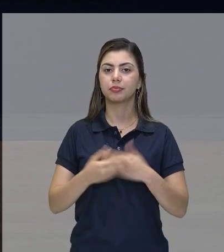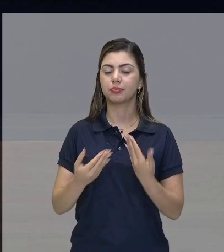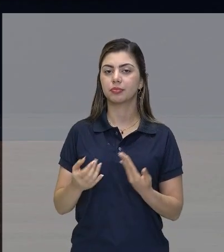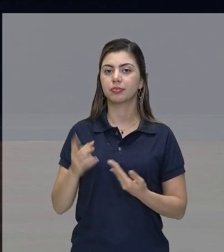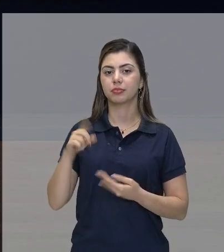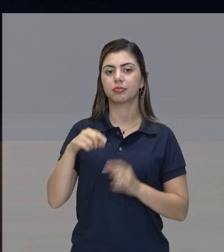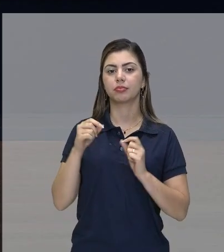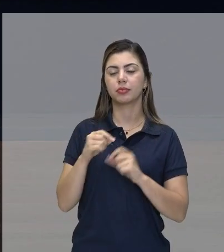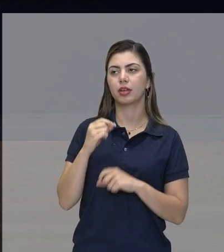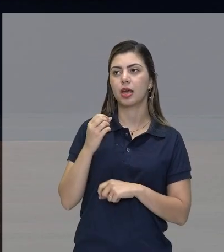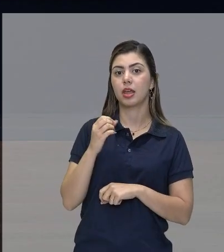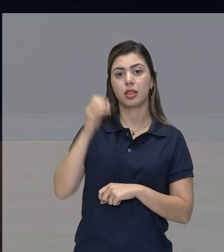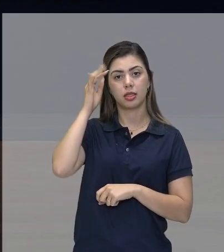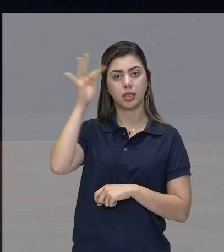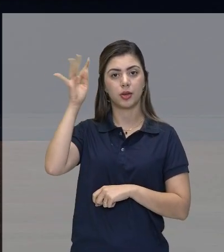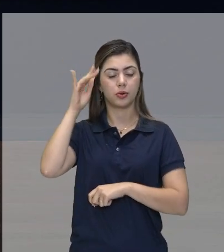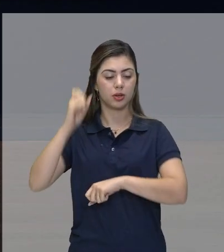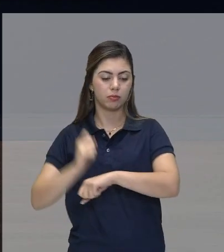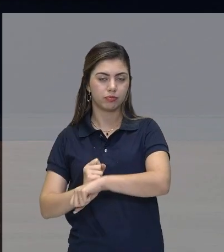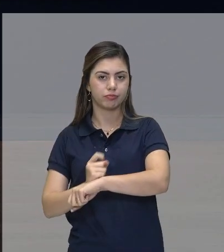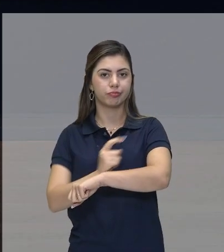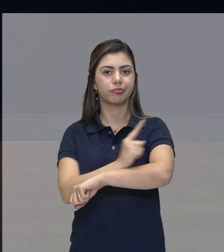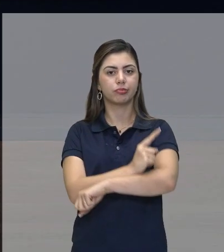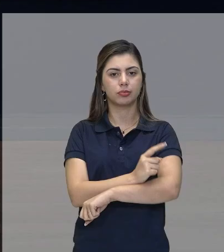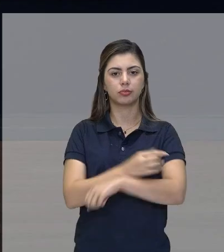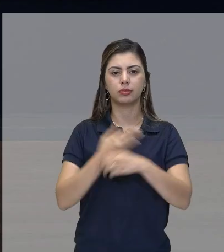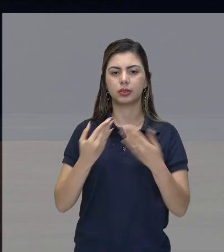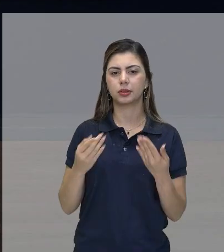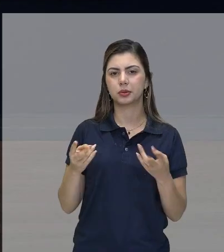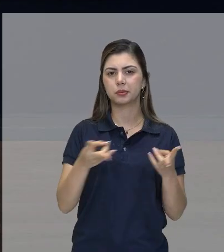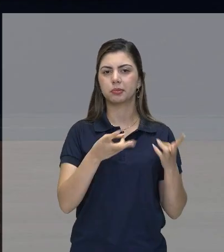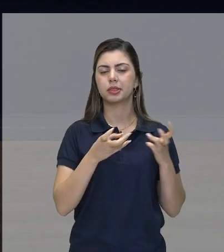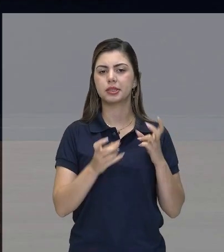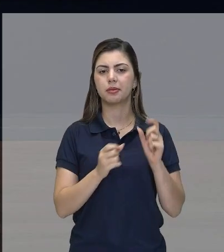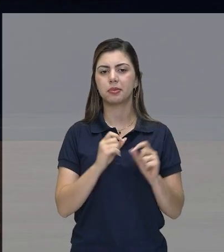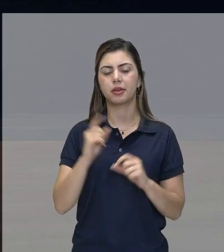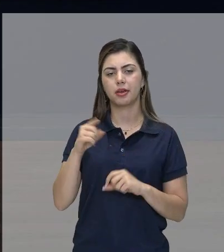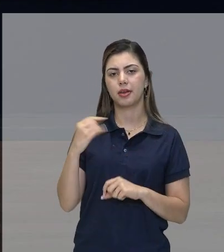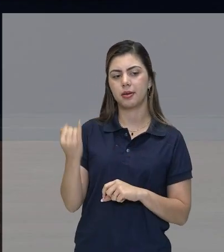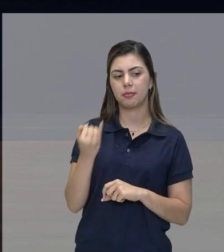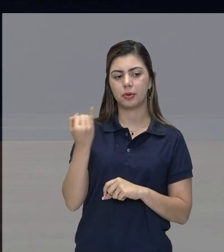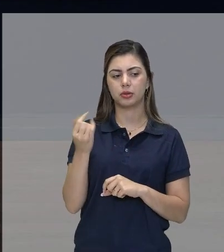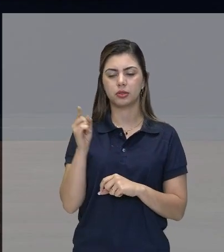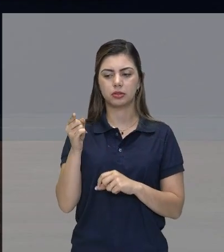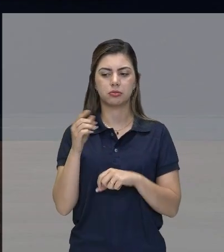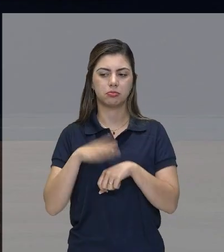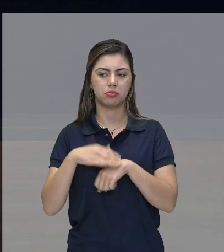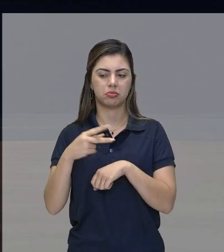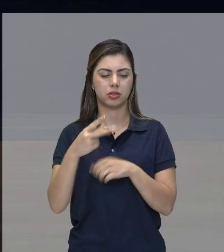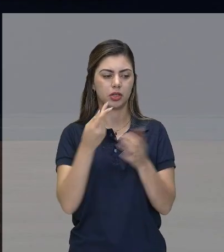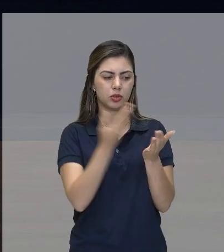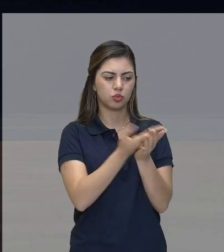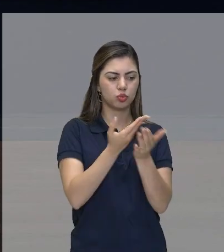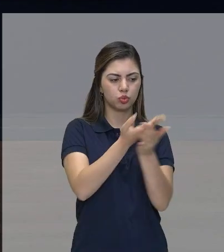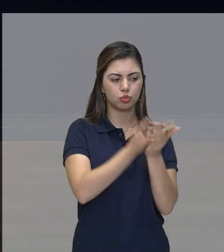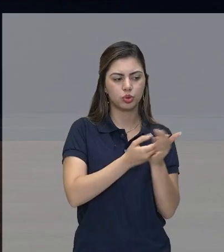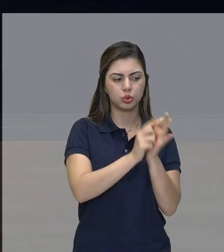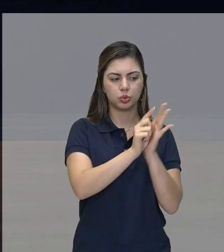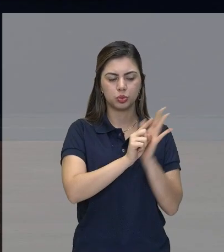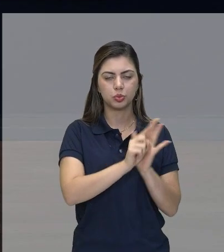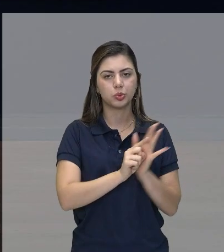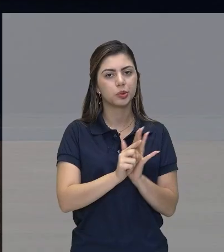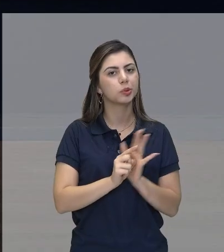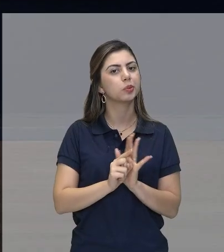evolução das espécies, a origem das espécies, a gente observa a importância dessas observações aí de Charles Darwin nessa